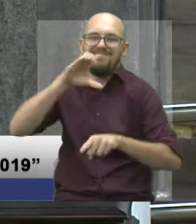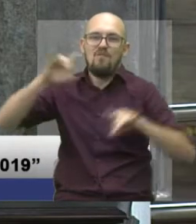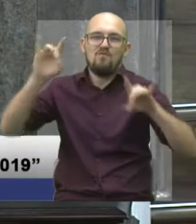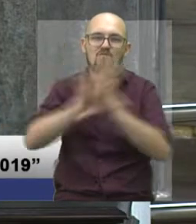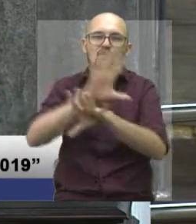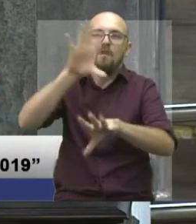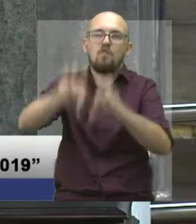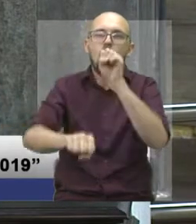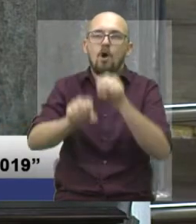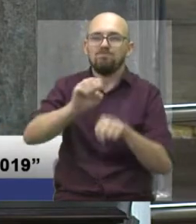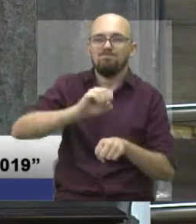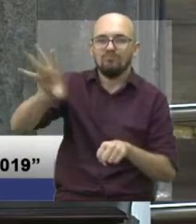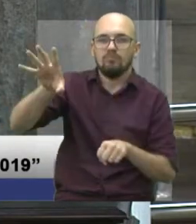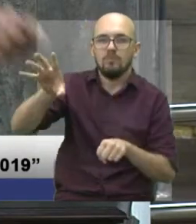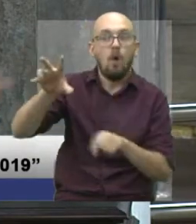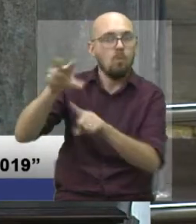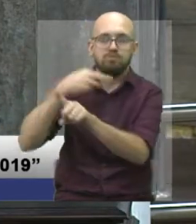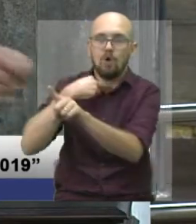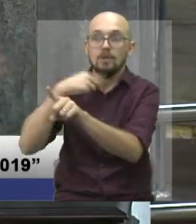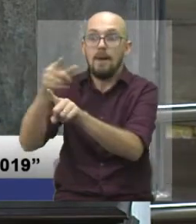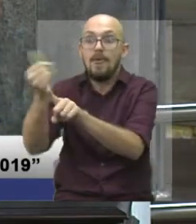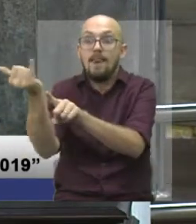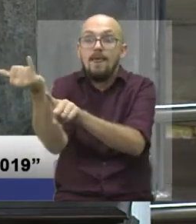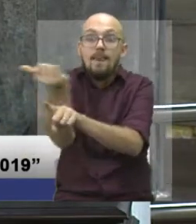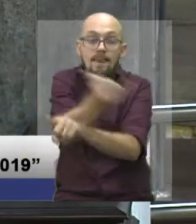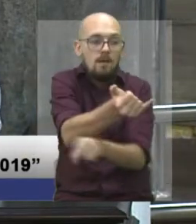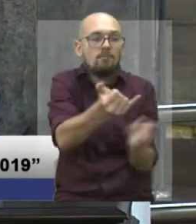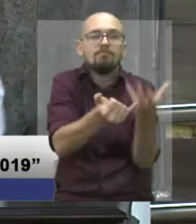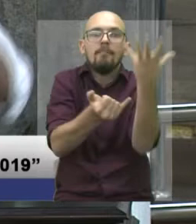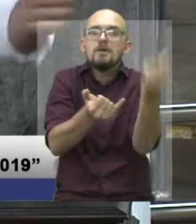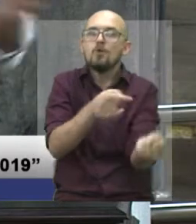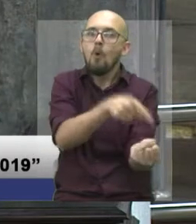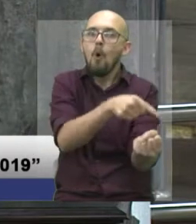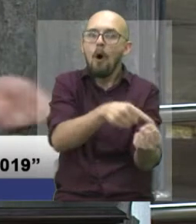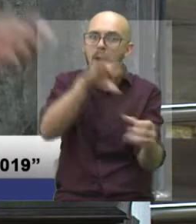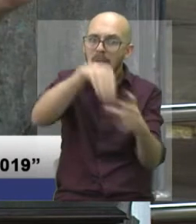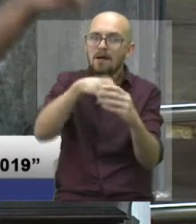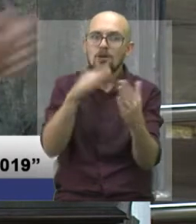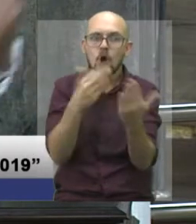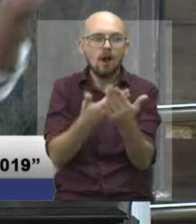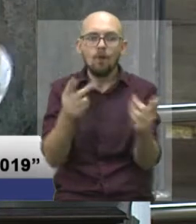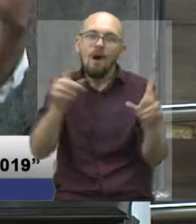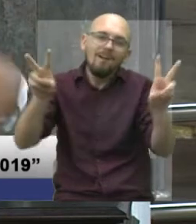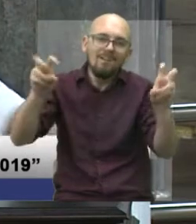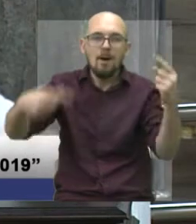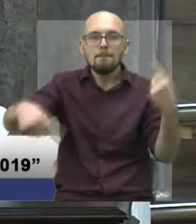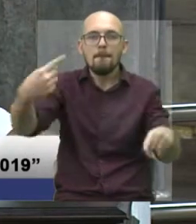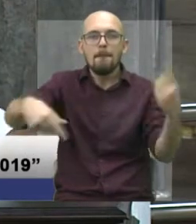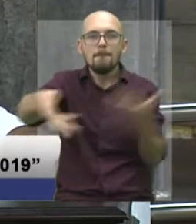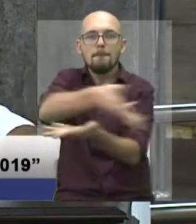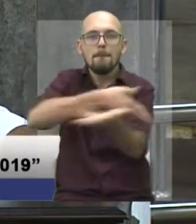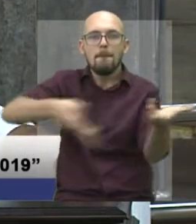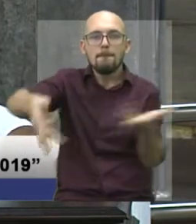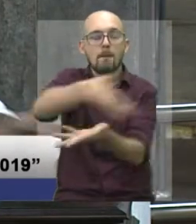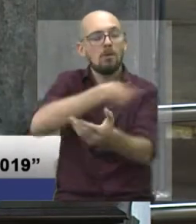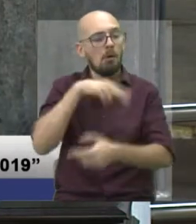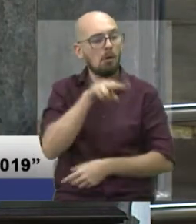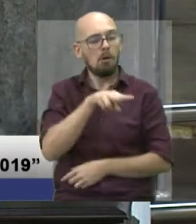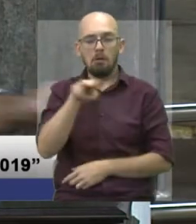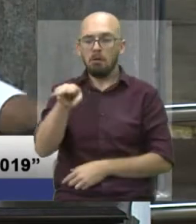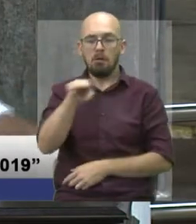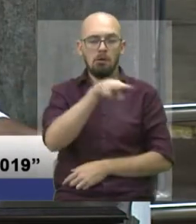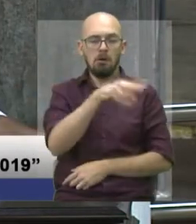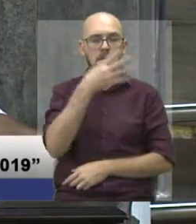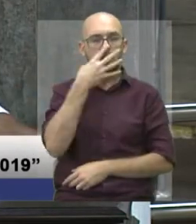aquele matriculado, falou, não, você pode aqui, mas eu de repente, não, mas eu concordo com essa daqui, e aí você vê eles mesmo conversando. Então,